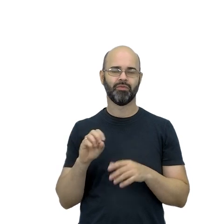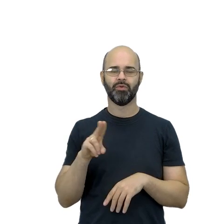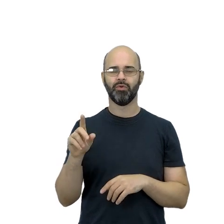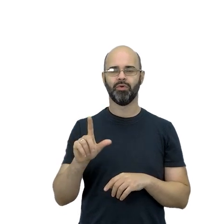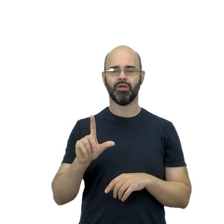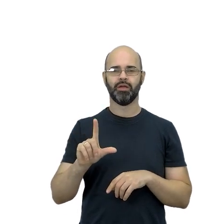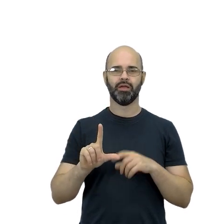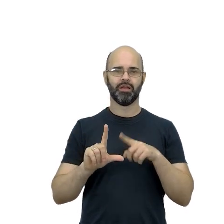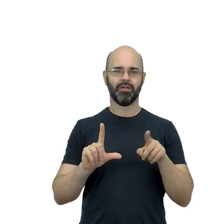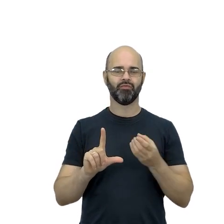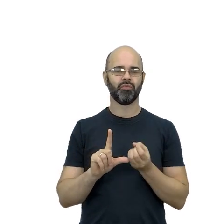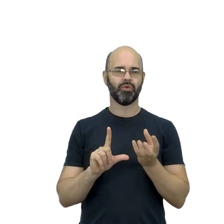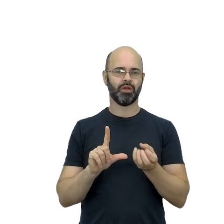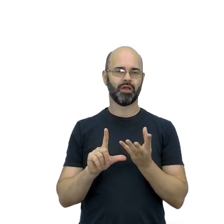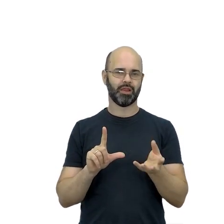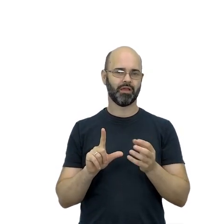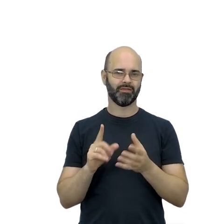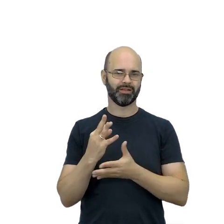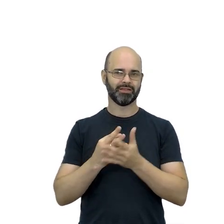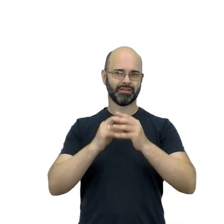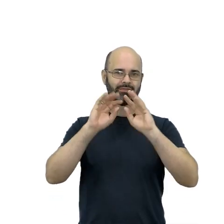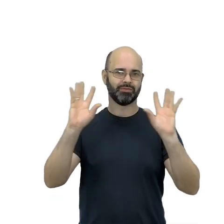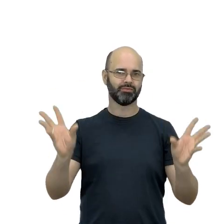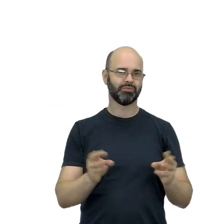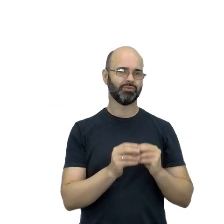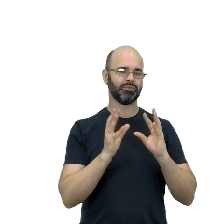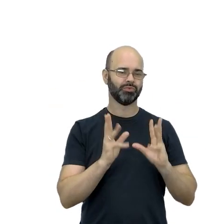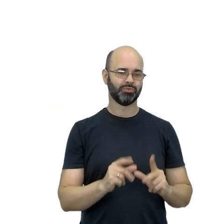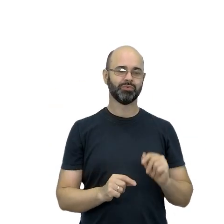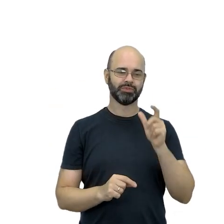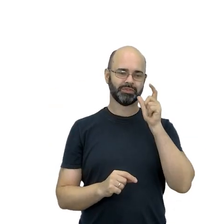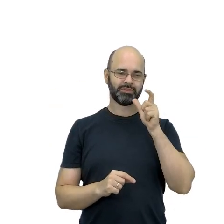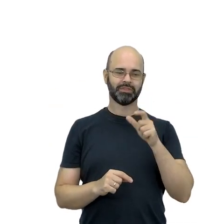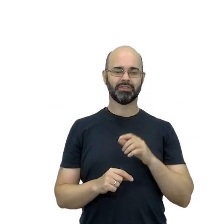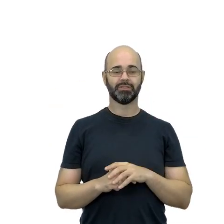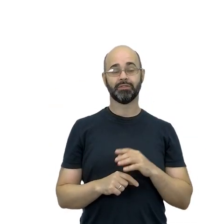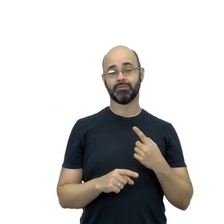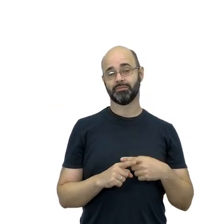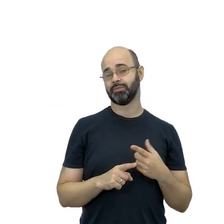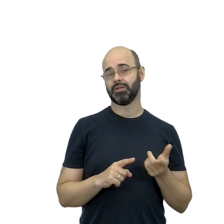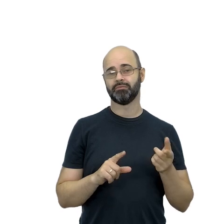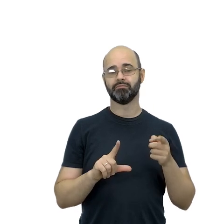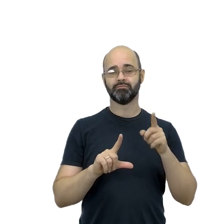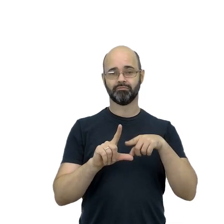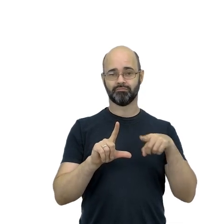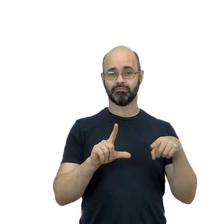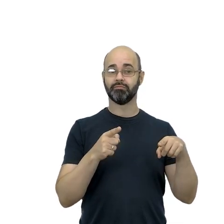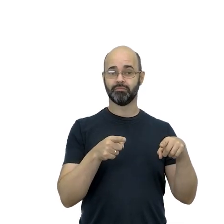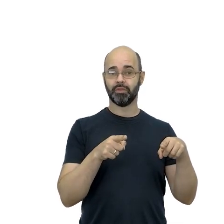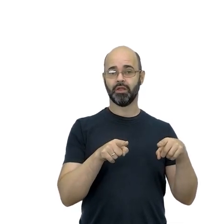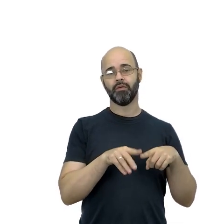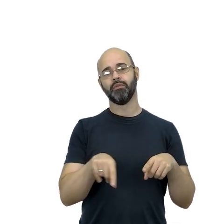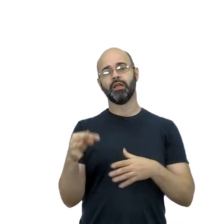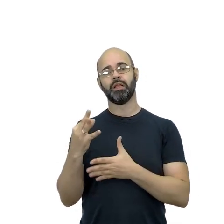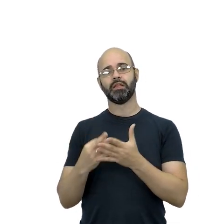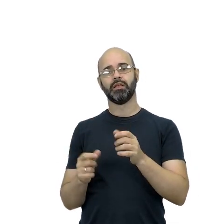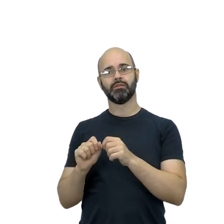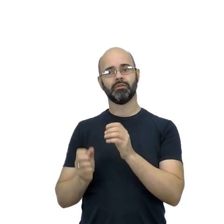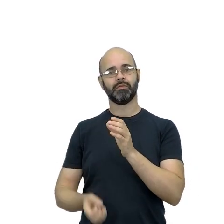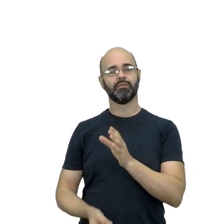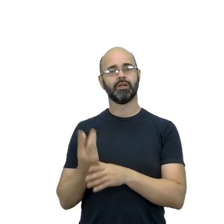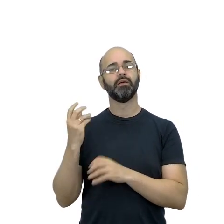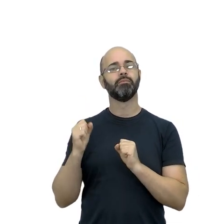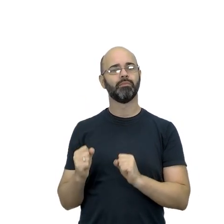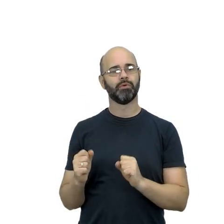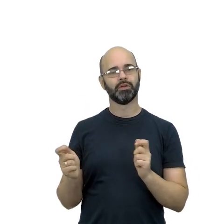um texto. Olha que interessante, né? Trabalhar sobre isso. Então, é possível, a partir de um gráfico, fazer um texto também, uma elaboração de um texto,